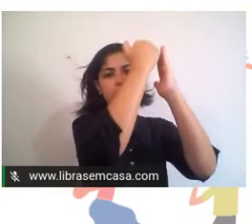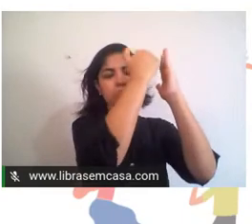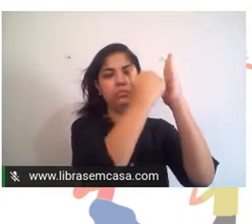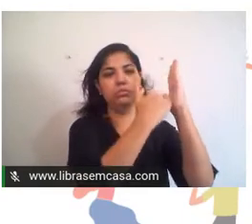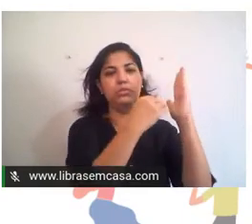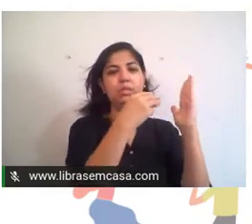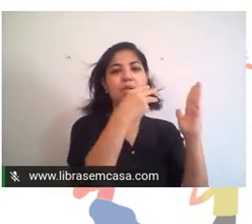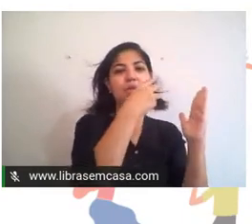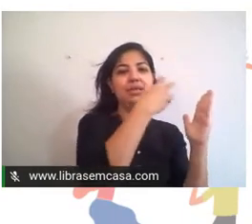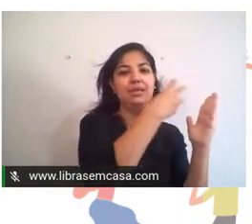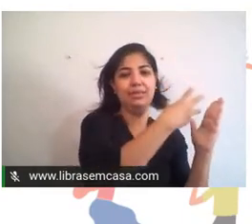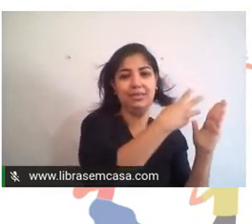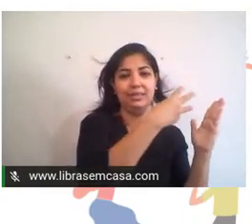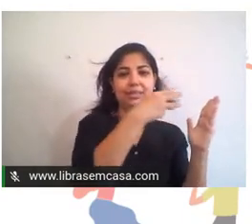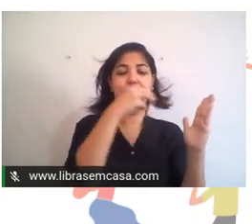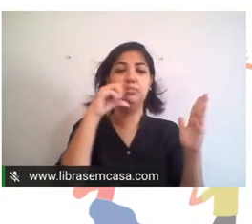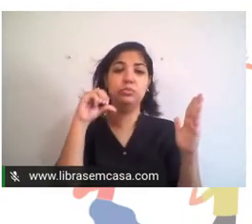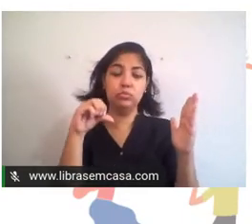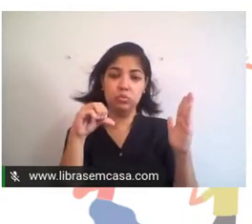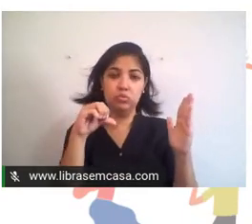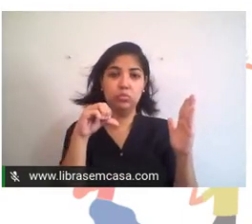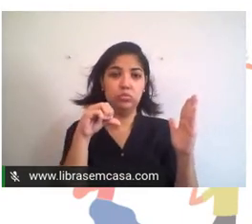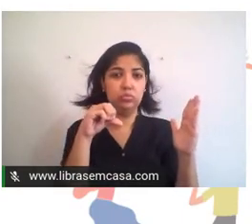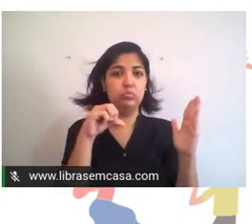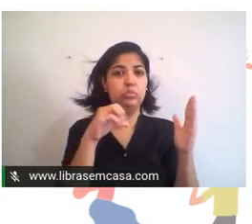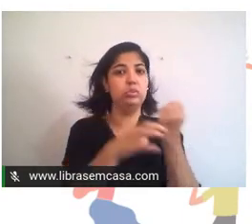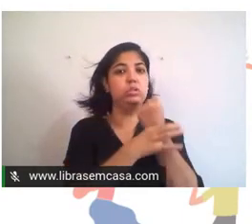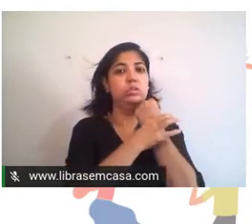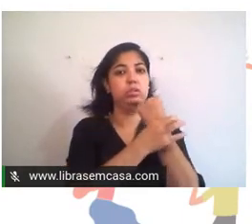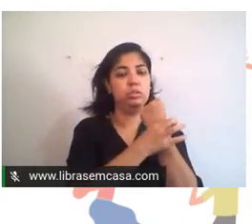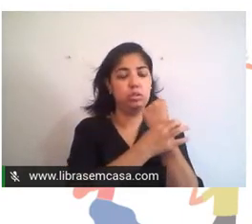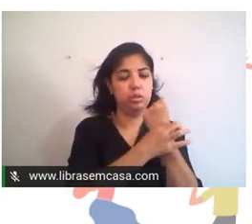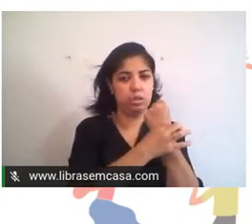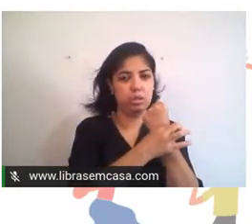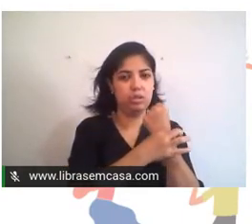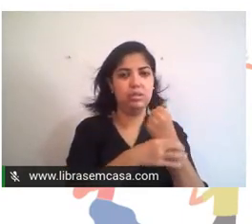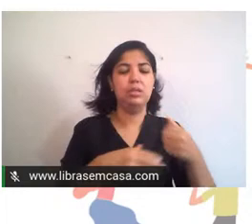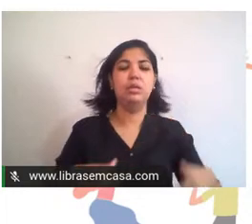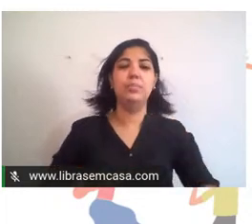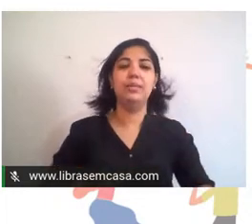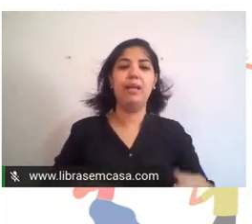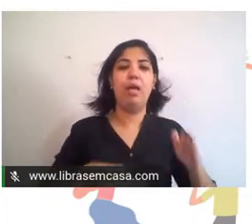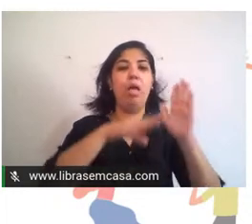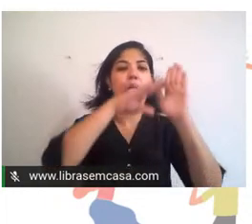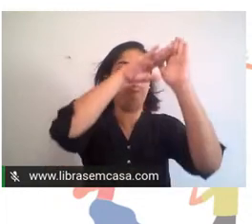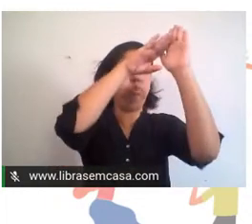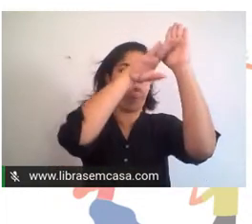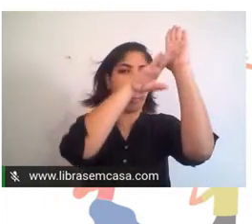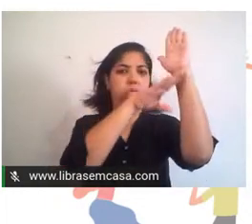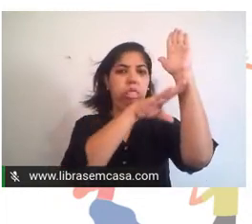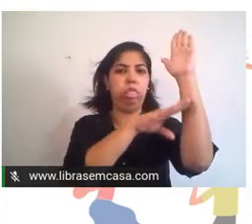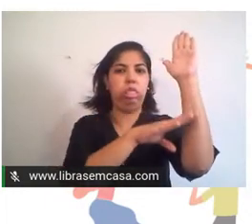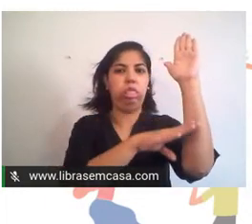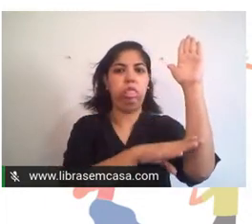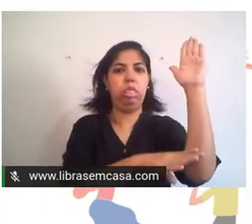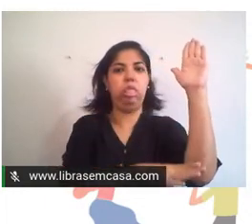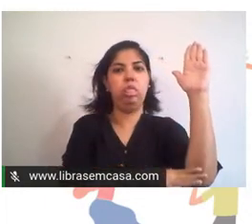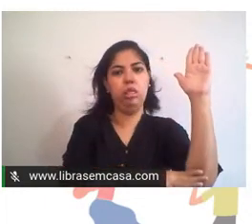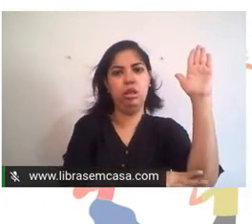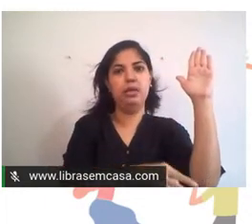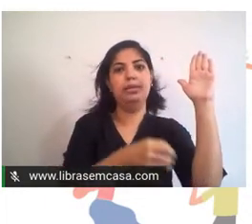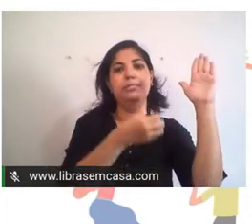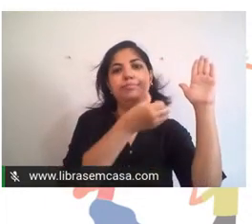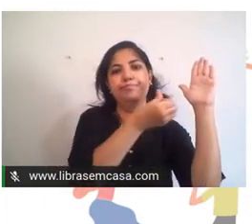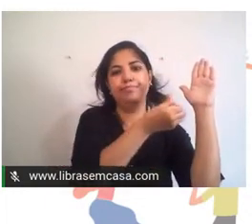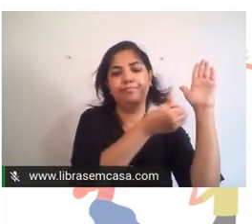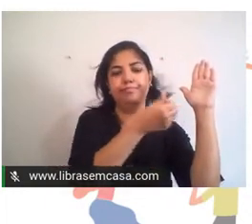relação à situação de segurança alimentar. E ele caiu para a pesquisa recente para a